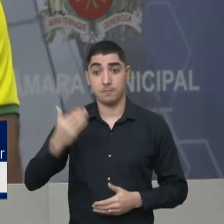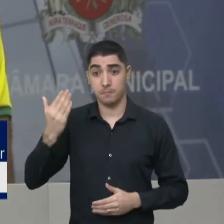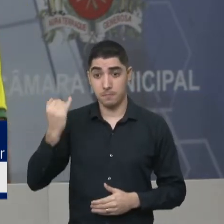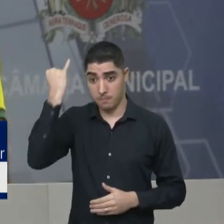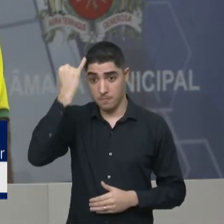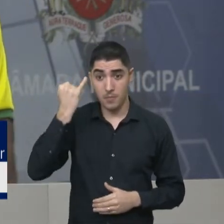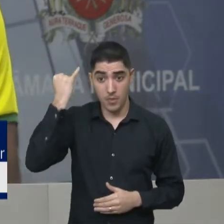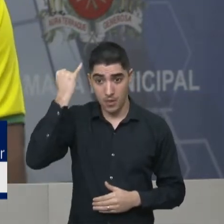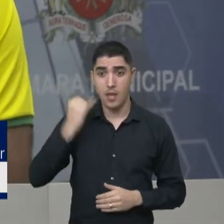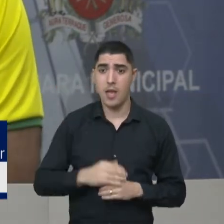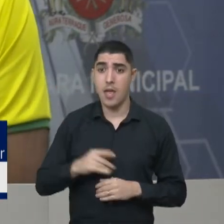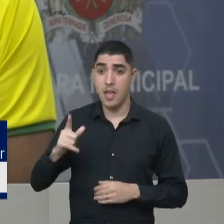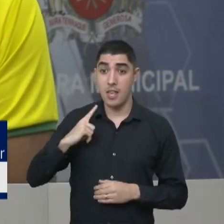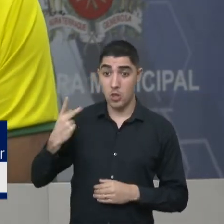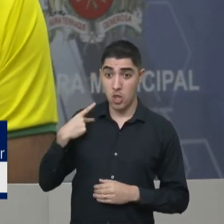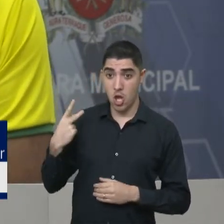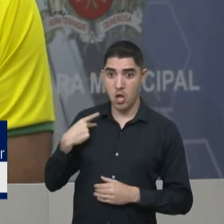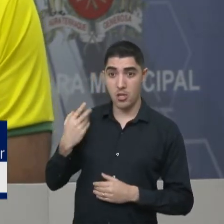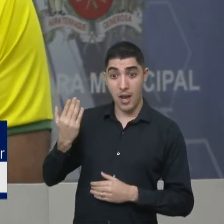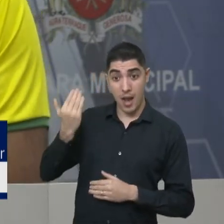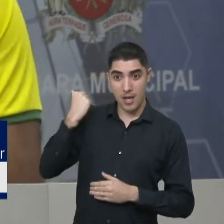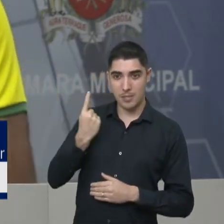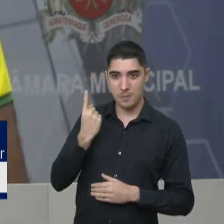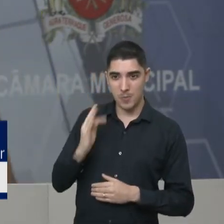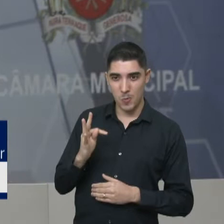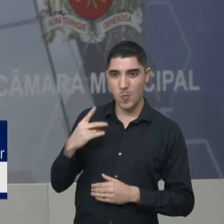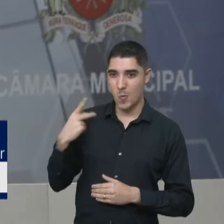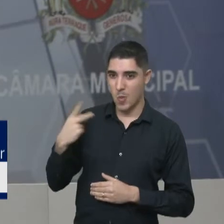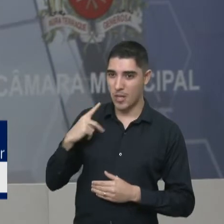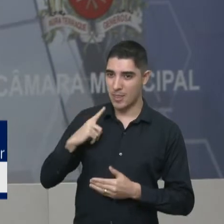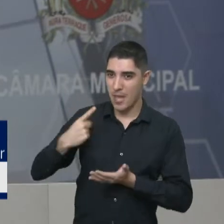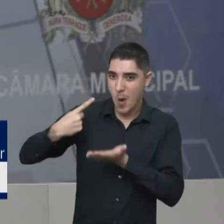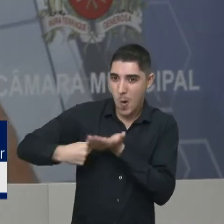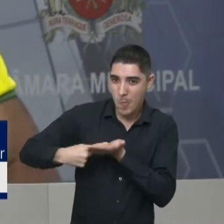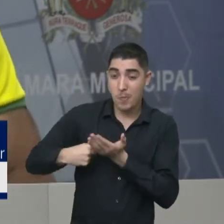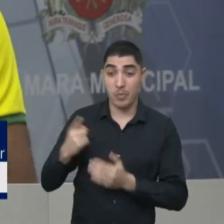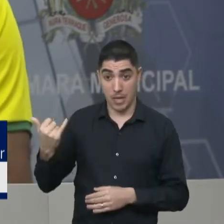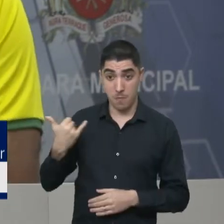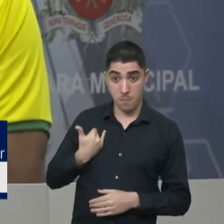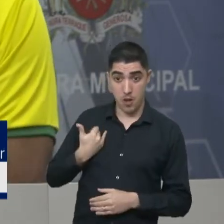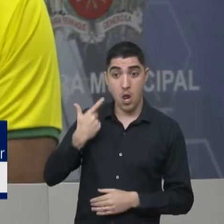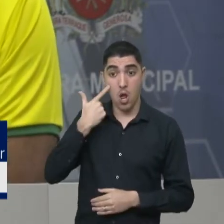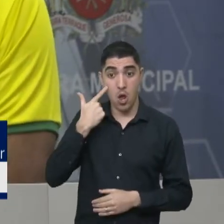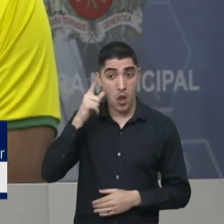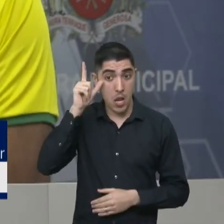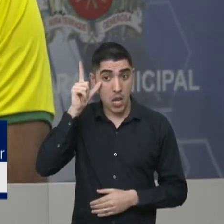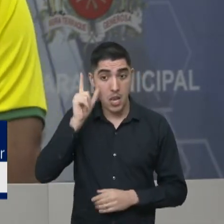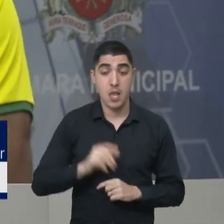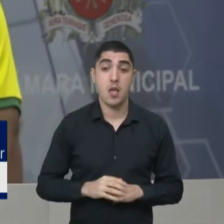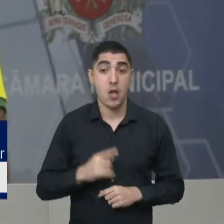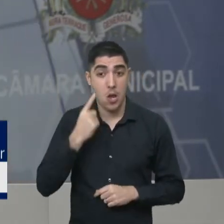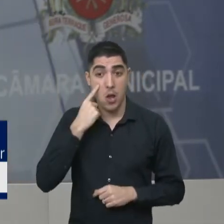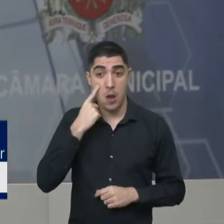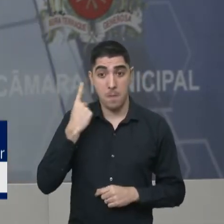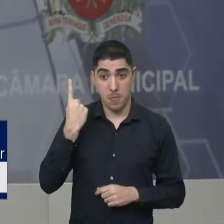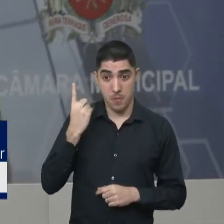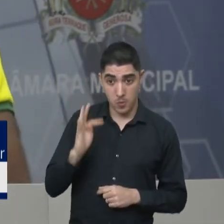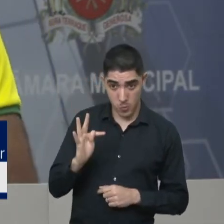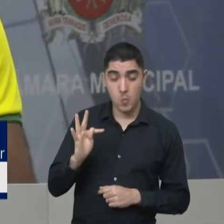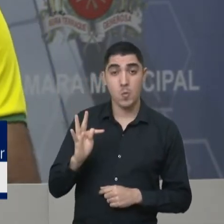tinha um compromisso comigo lá atrás, primeiro turno. Né? O Zé falava, Lino, olha, primeiro turno eu vou